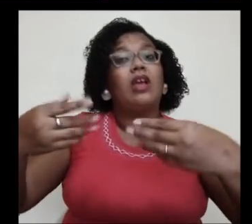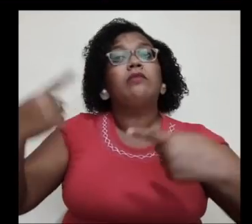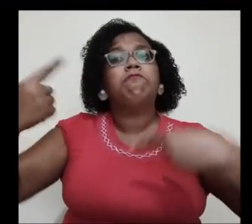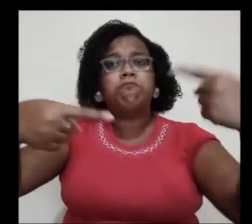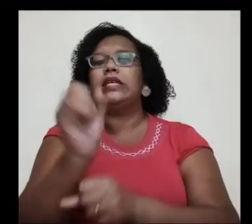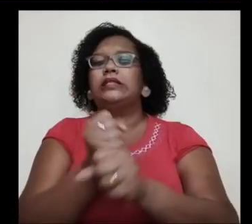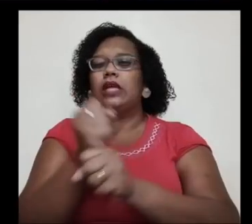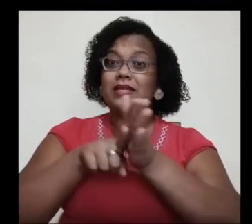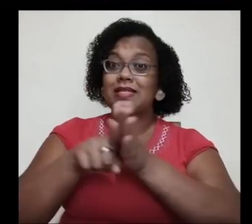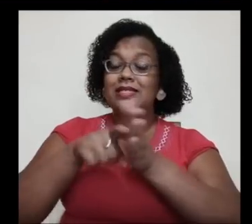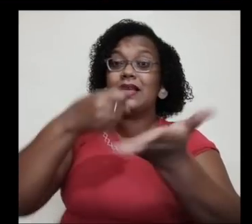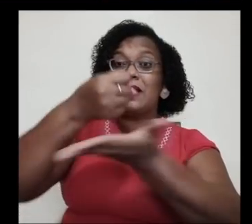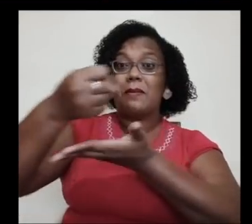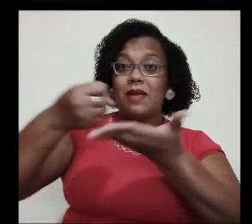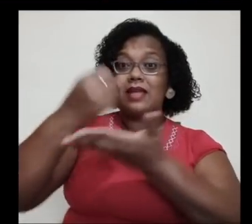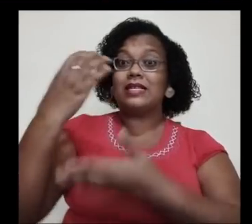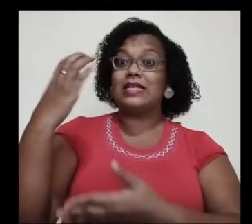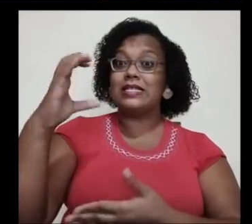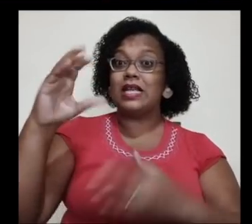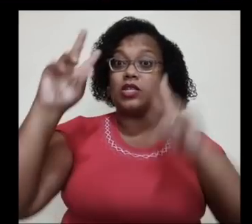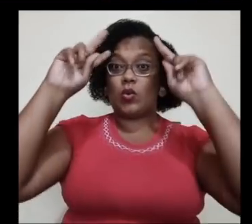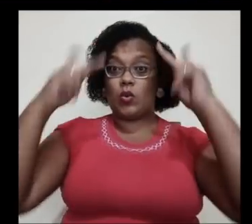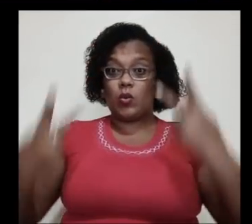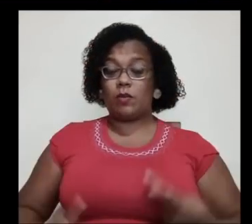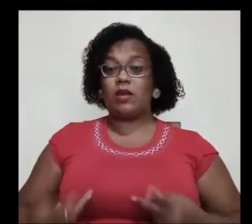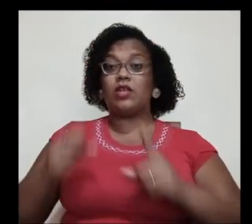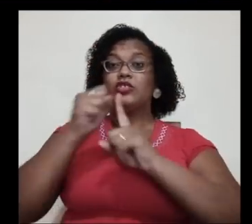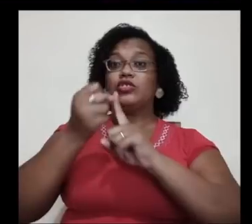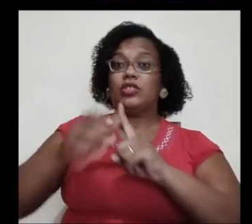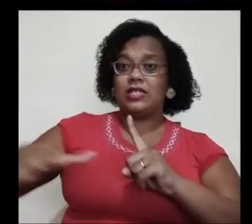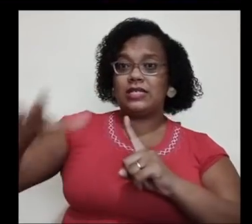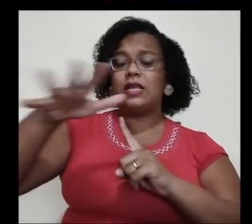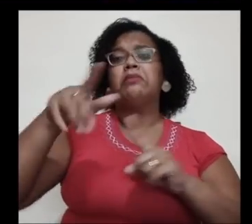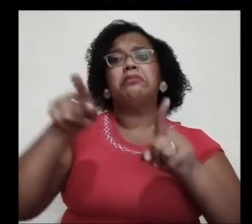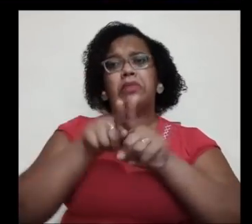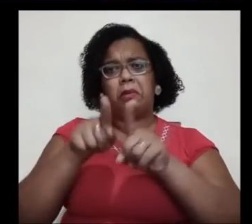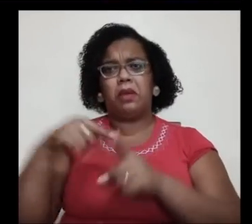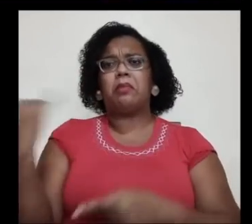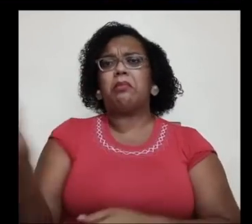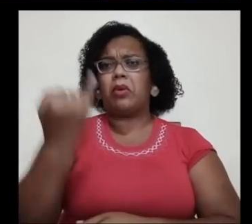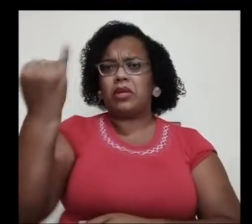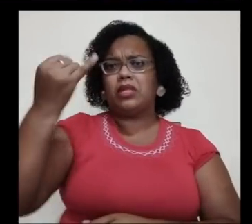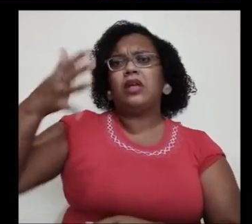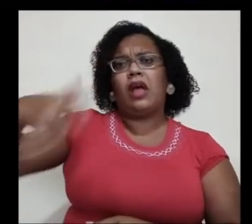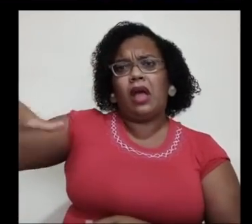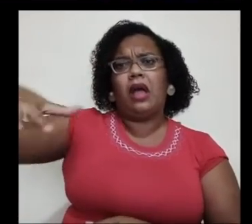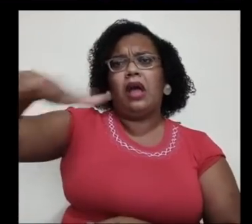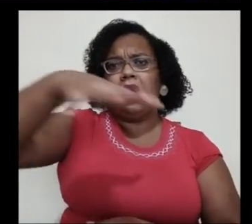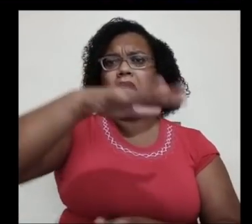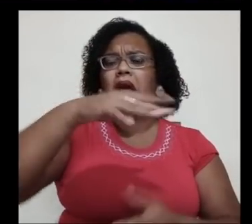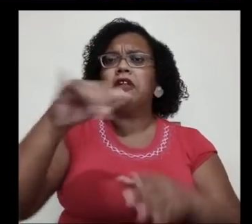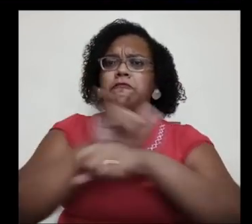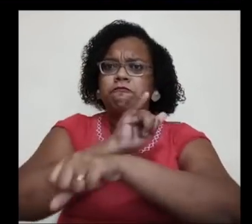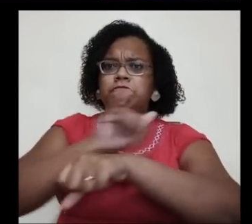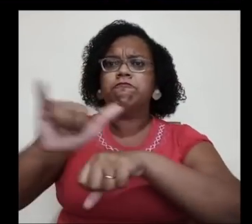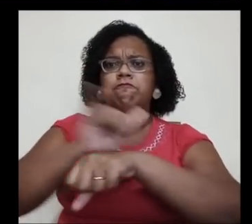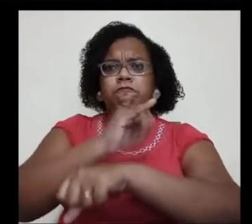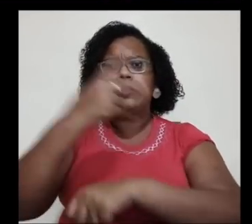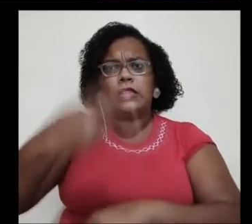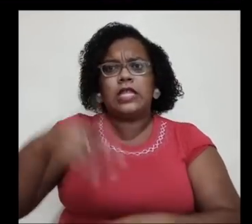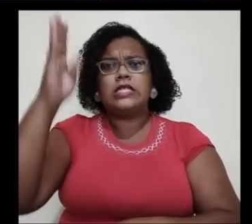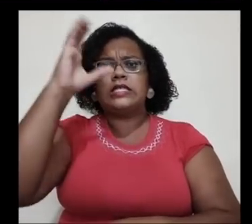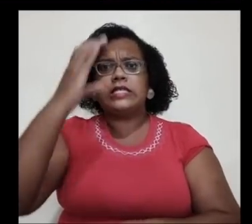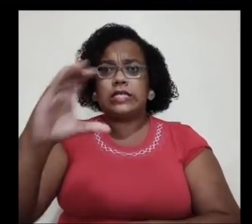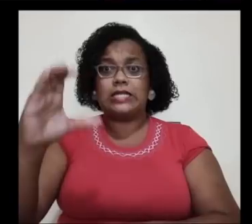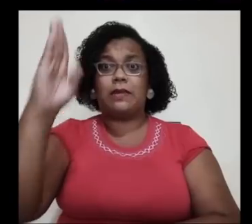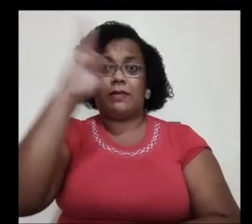pesquisa básica, as ciências humanas e sociais, também fosse considerado como áreas importantes e estratégicas para a ciência brasileira.